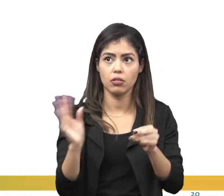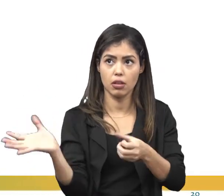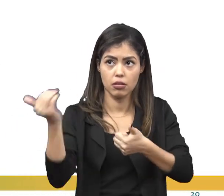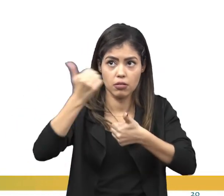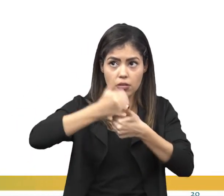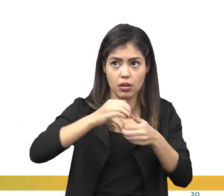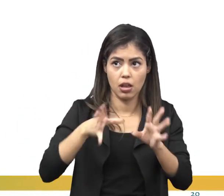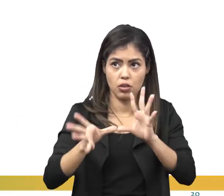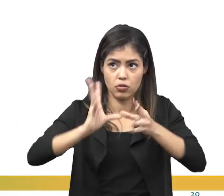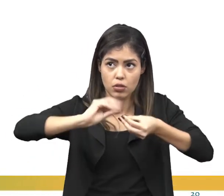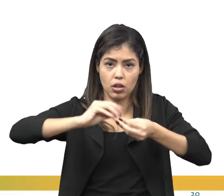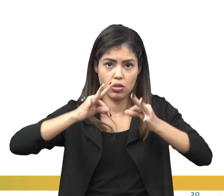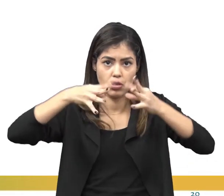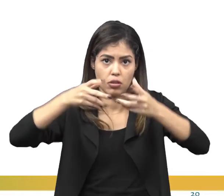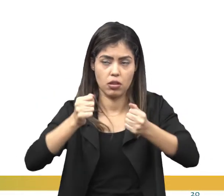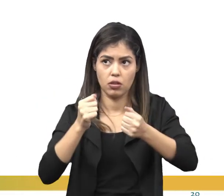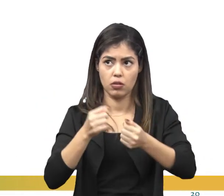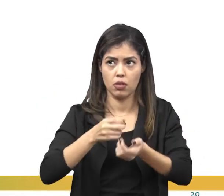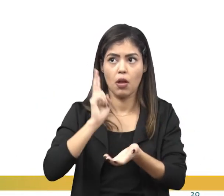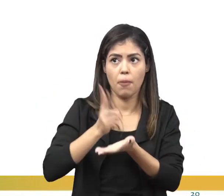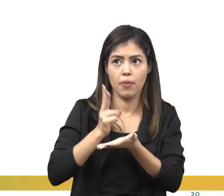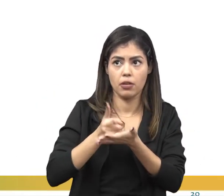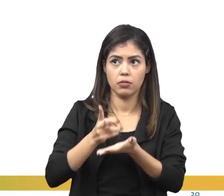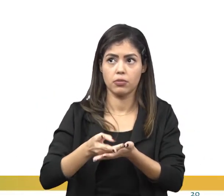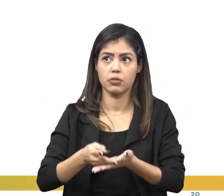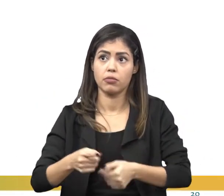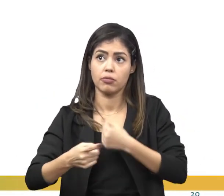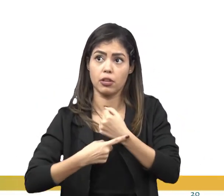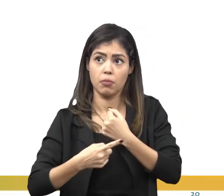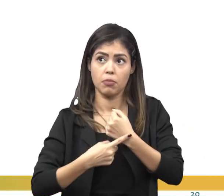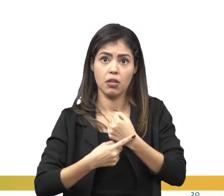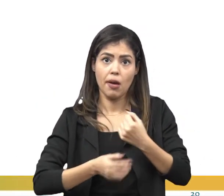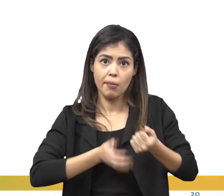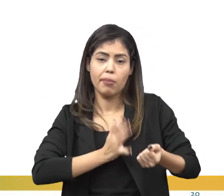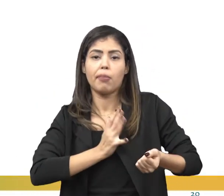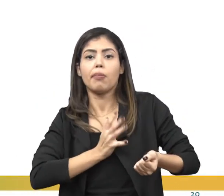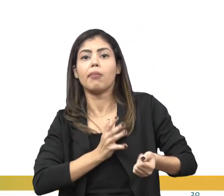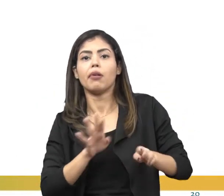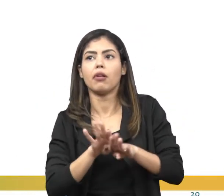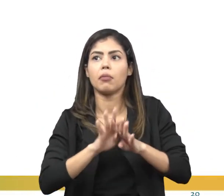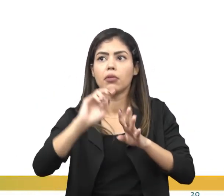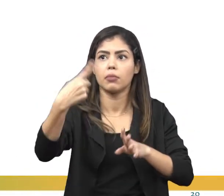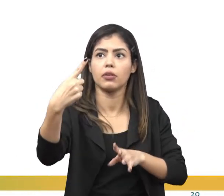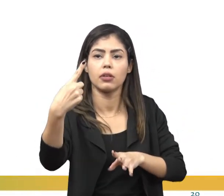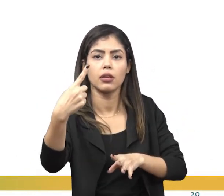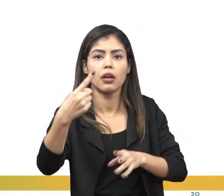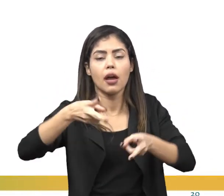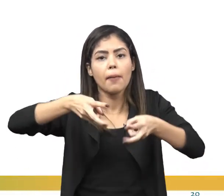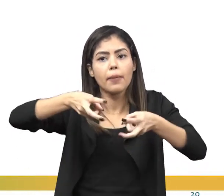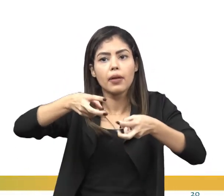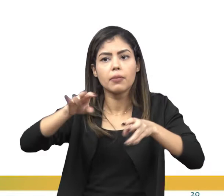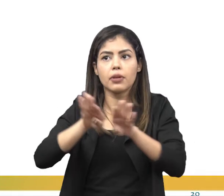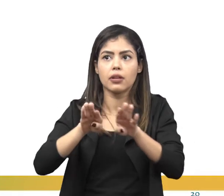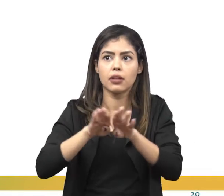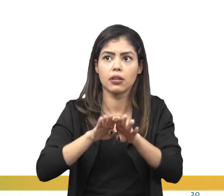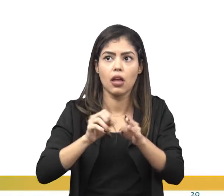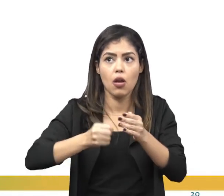adicional é que se você tomar tudo isso ao mesmo tempo e tiver um derrame, nem vai perceber. Todos os dias deve-se comer